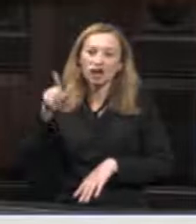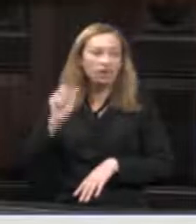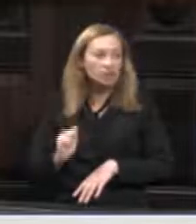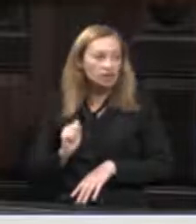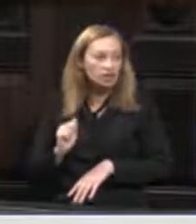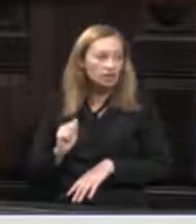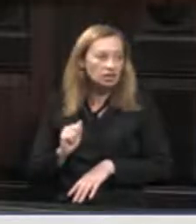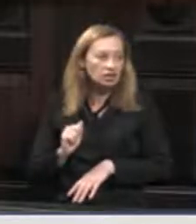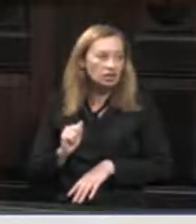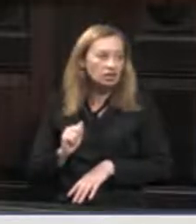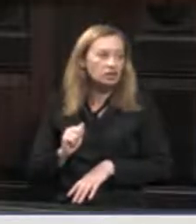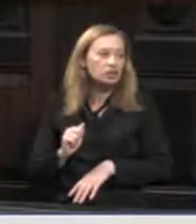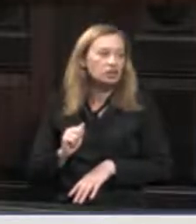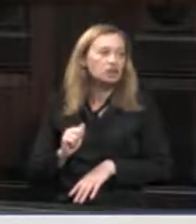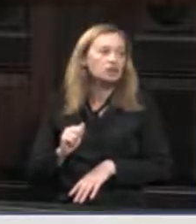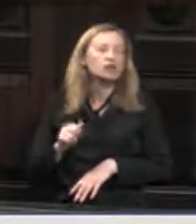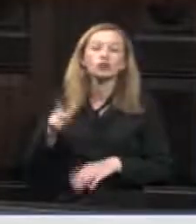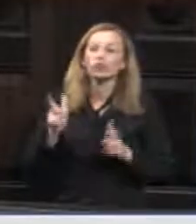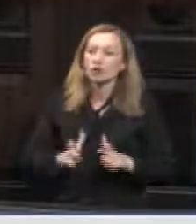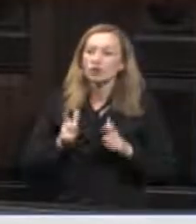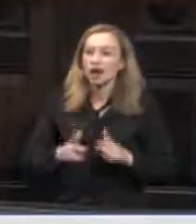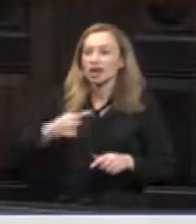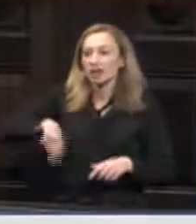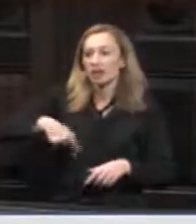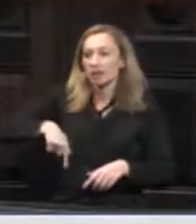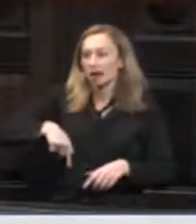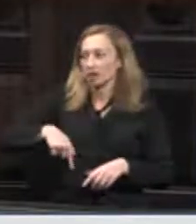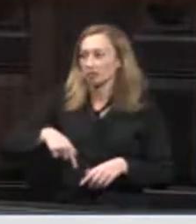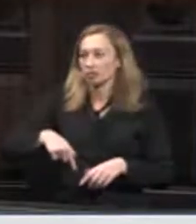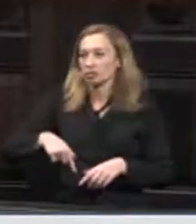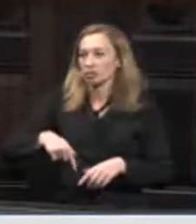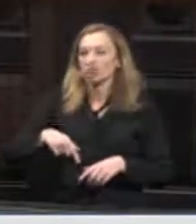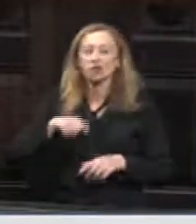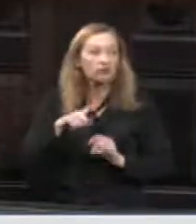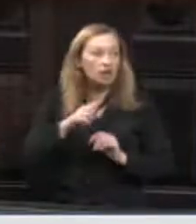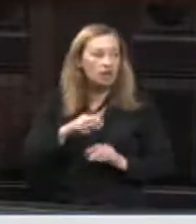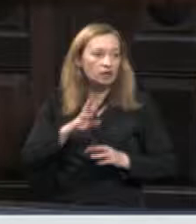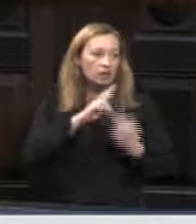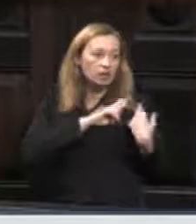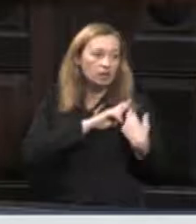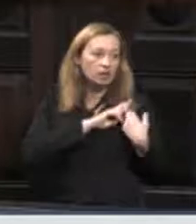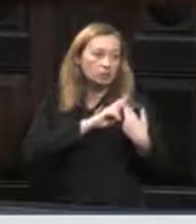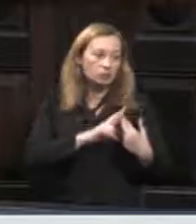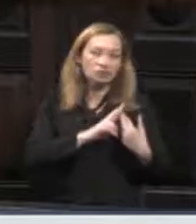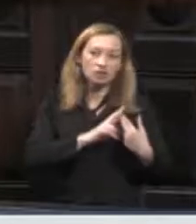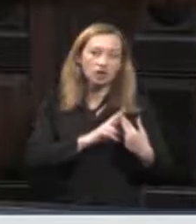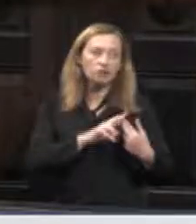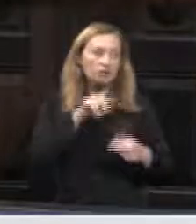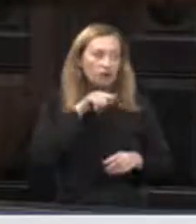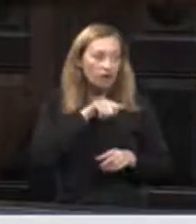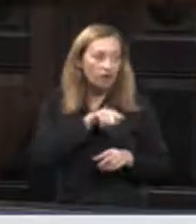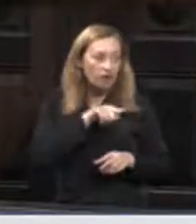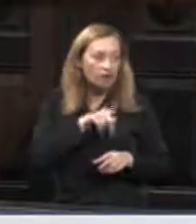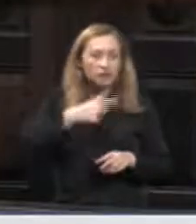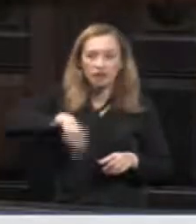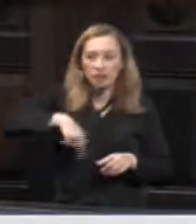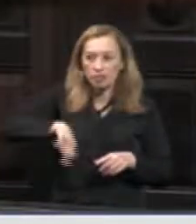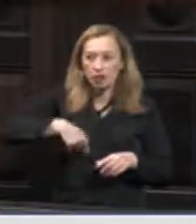sediado em Queimados, mas é responsável pelo policiamento de Queimados, Japeri,